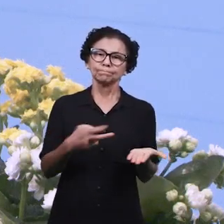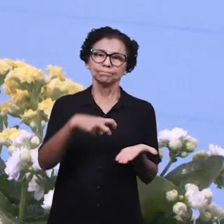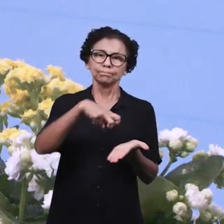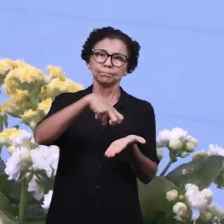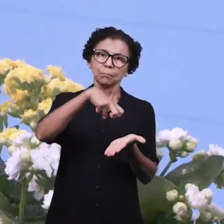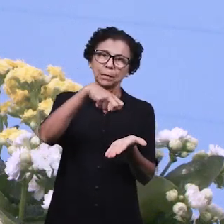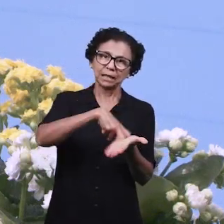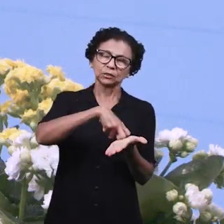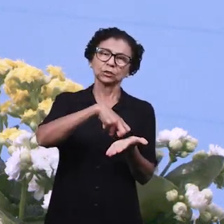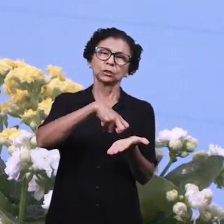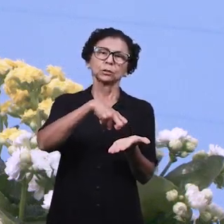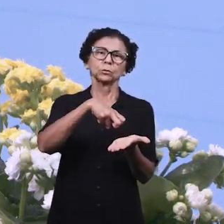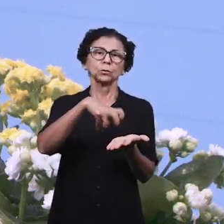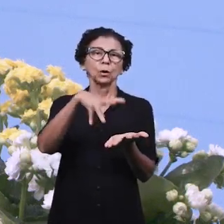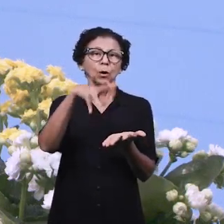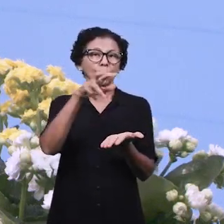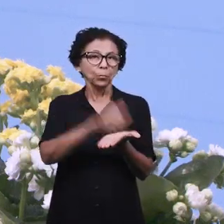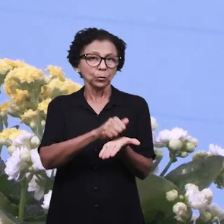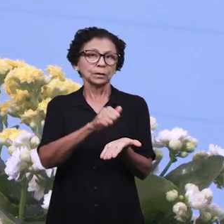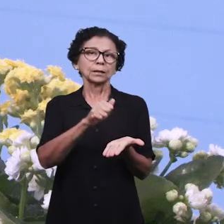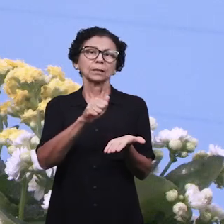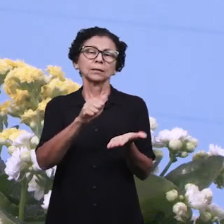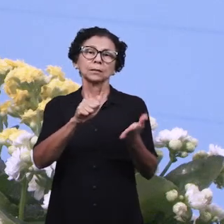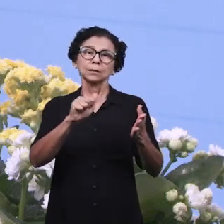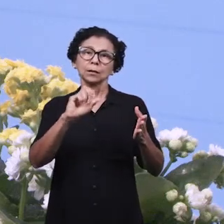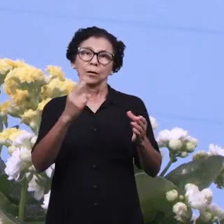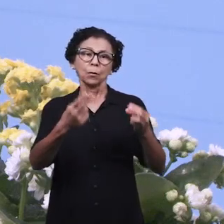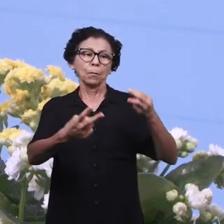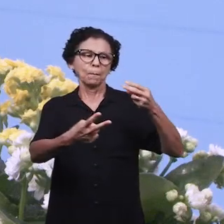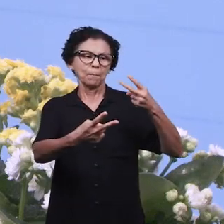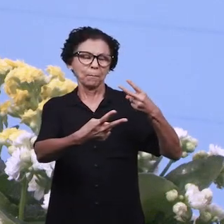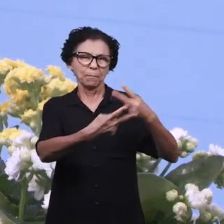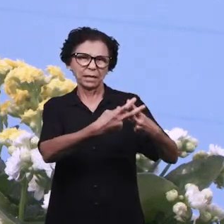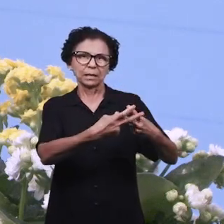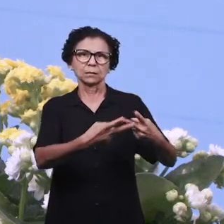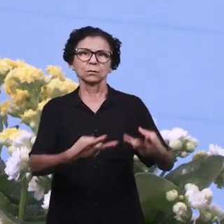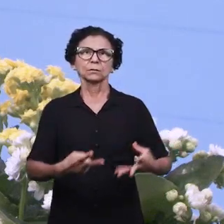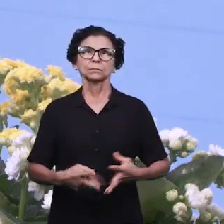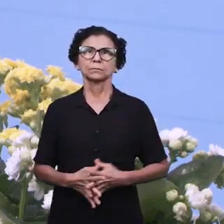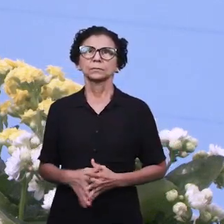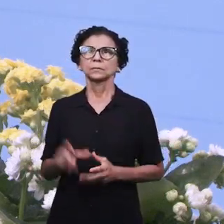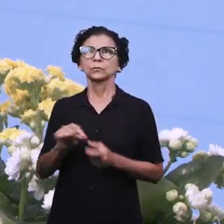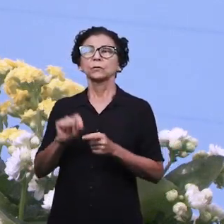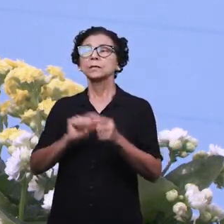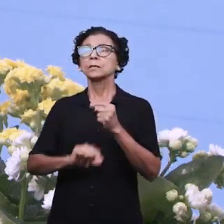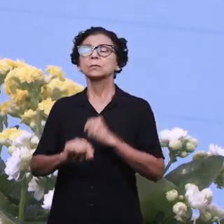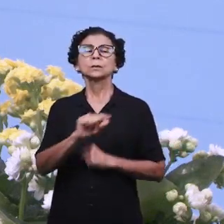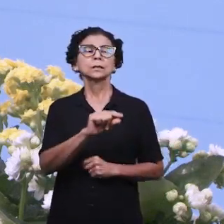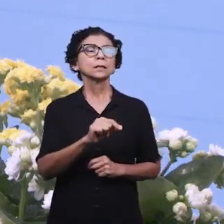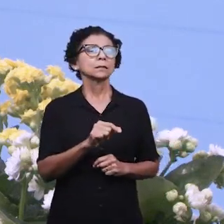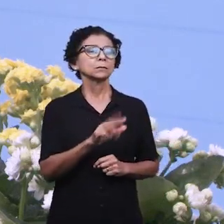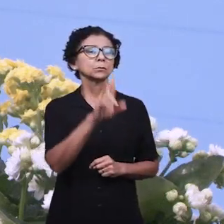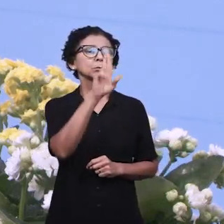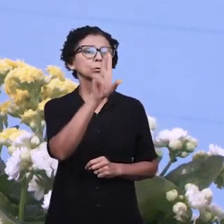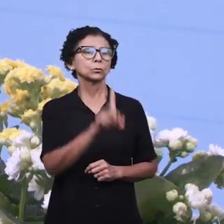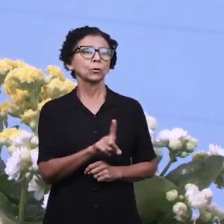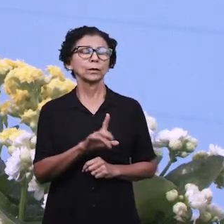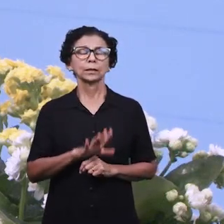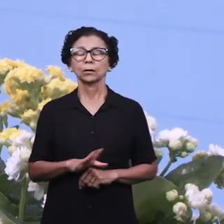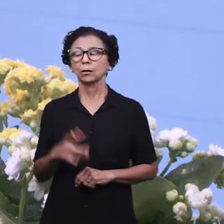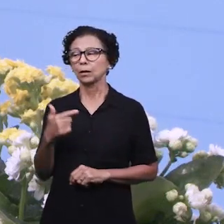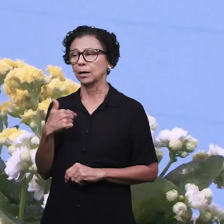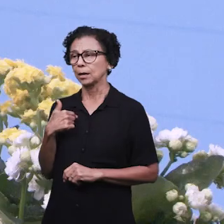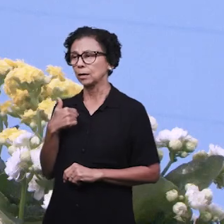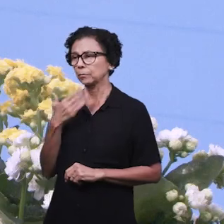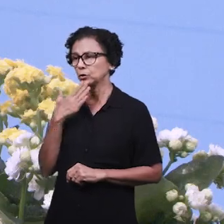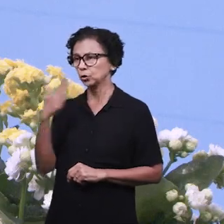de detenção, né? Que é o critério. Aí ela falou, o que a senhora vai fazer? O que eu vou fazer? Eu vou mandar, a senhora me passa a